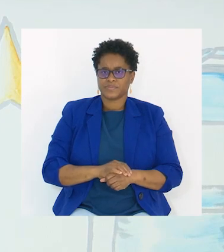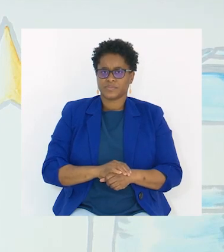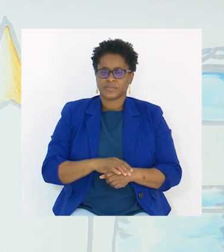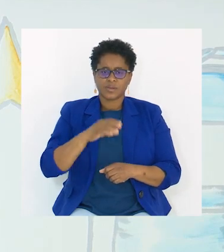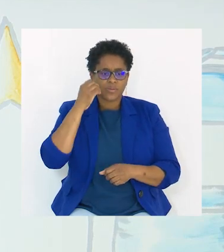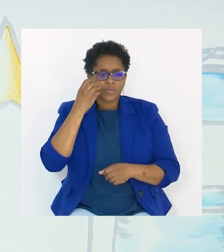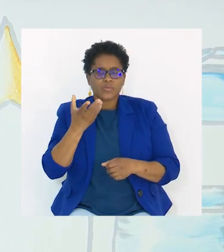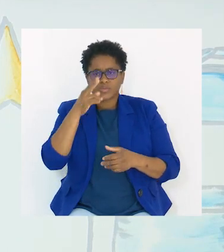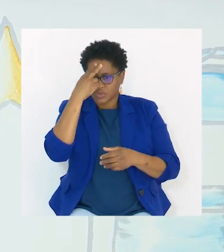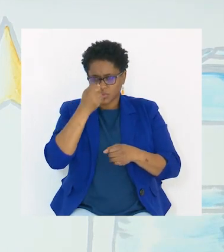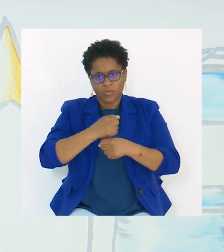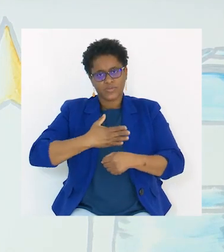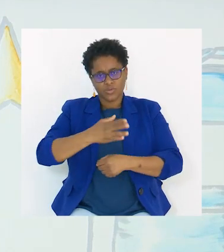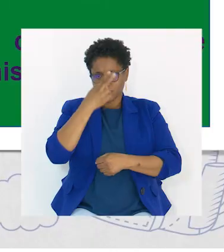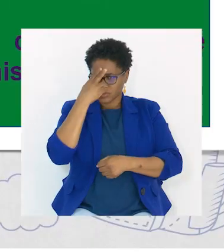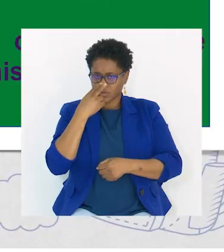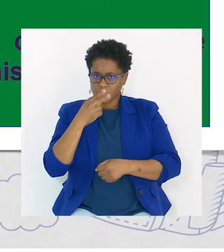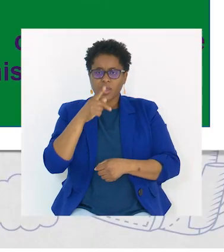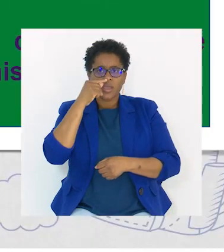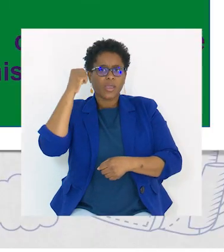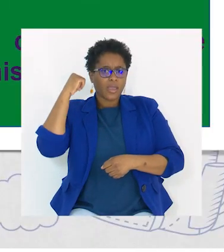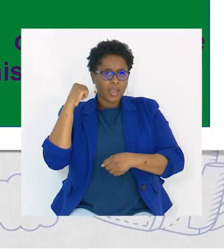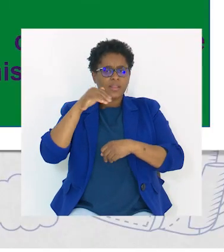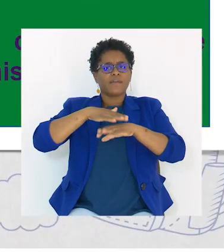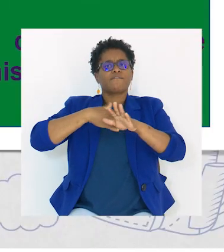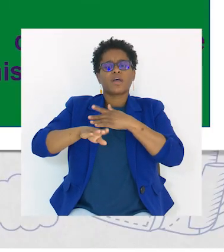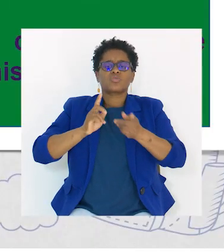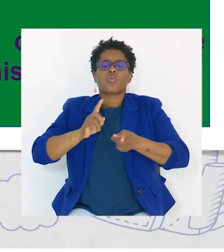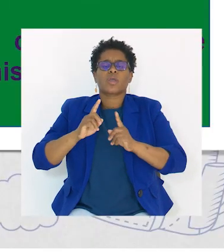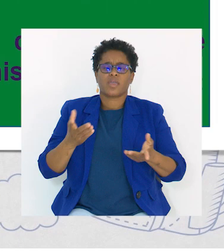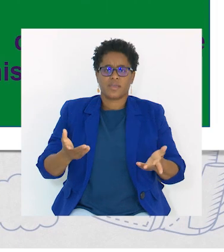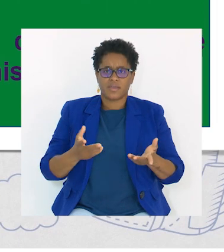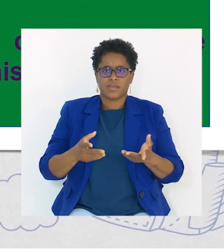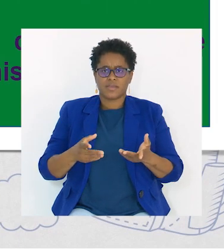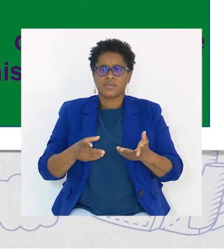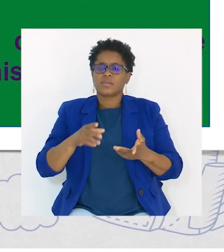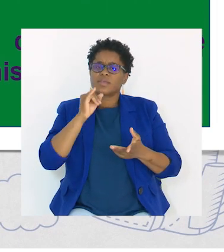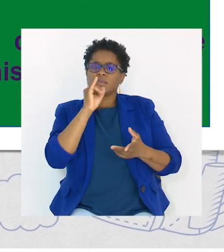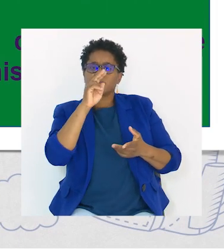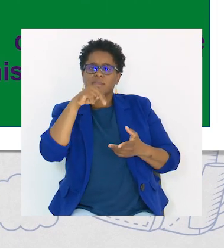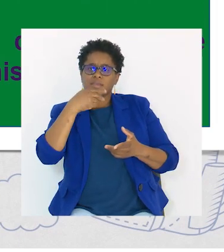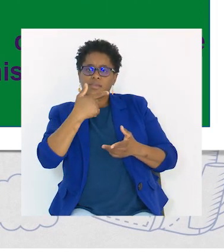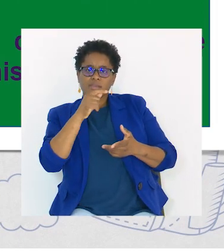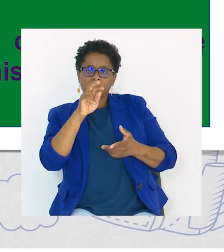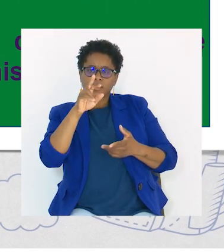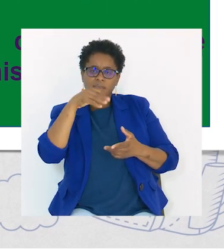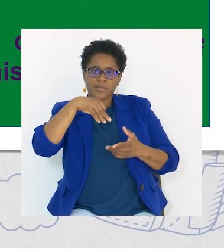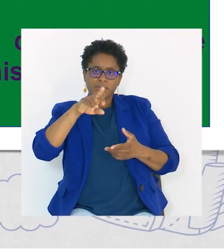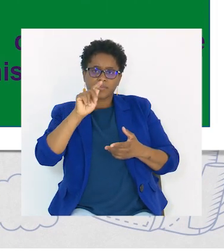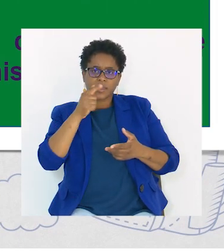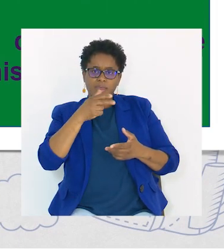como historiador, ele faz o que é? Interpreta factos